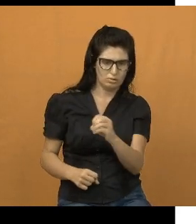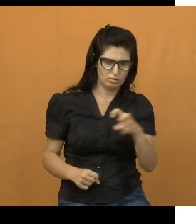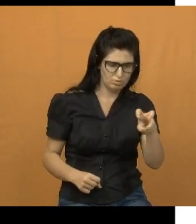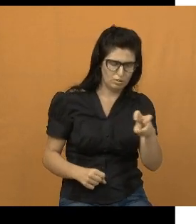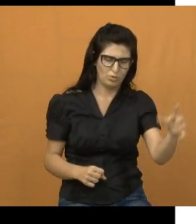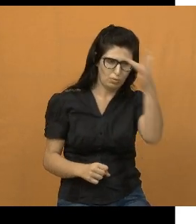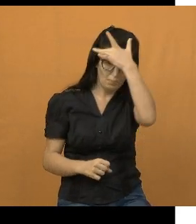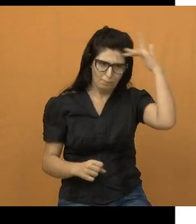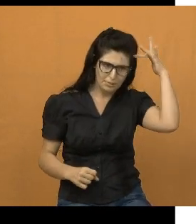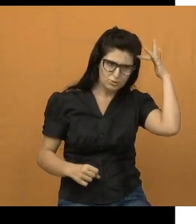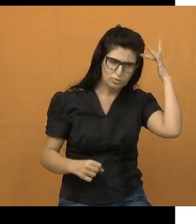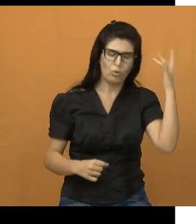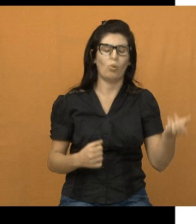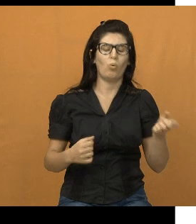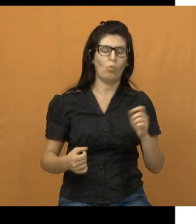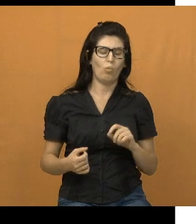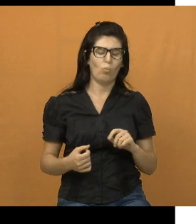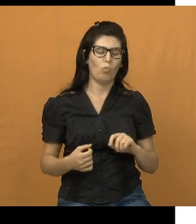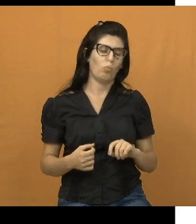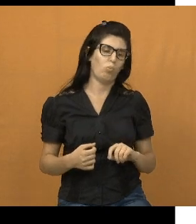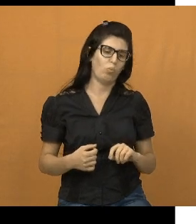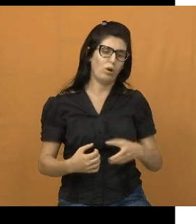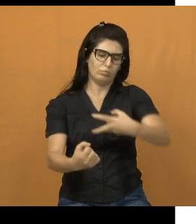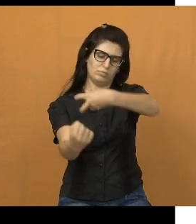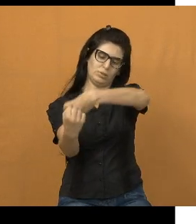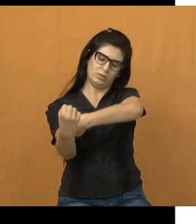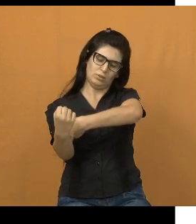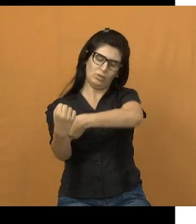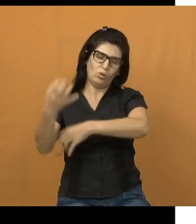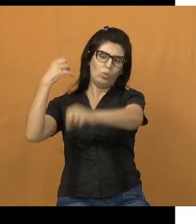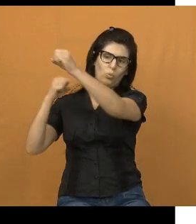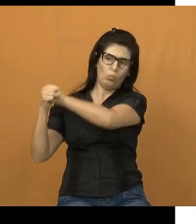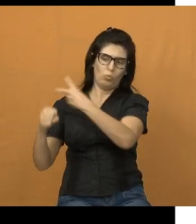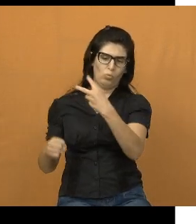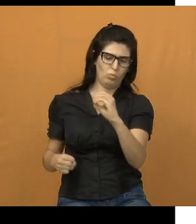12.505 internações ao longo de 2017.